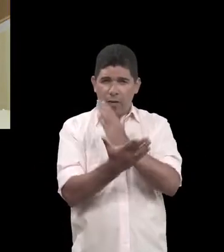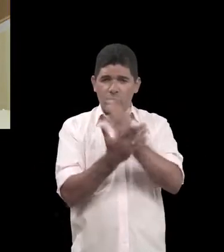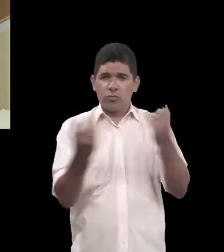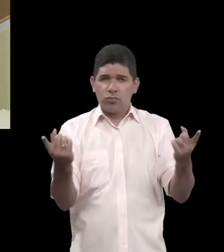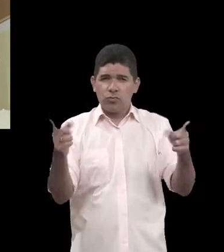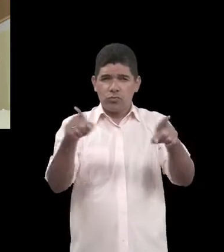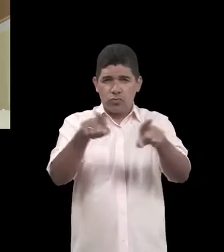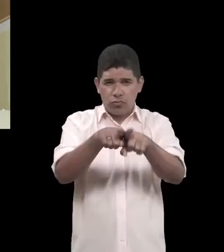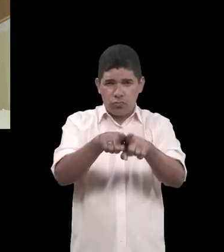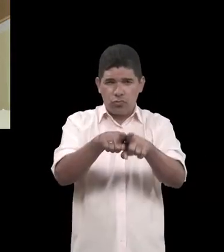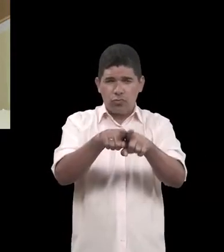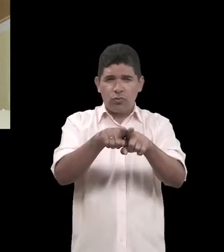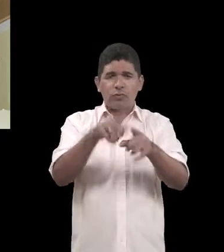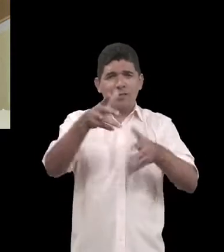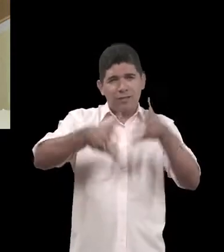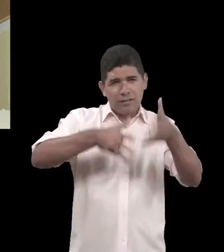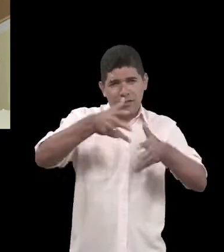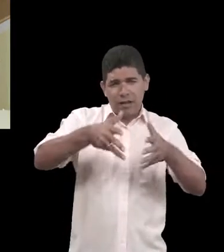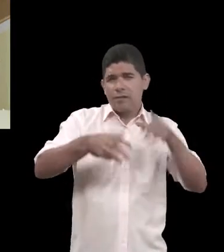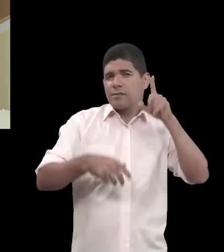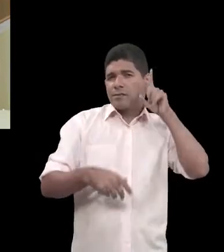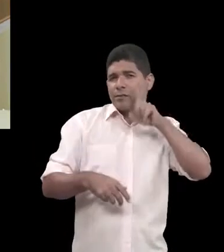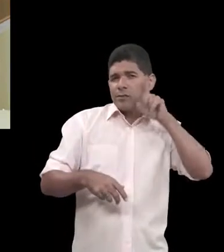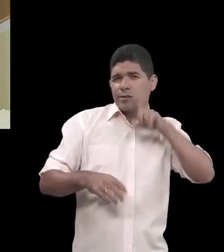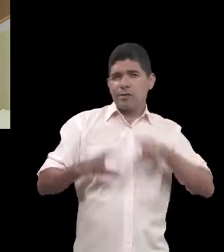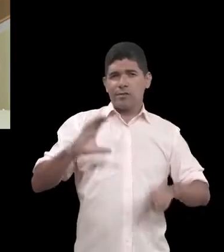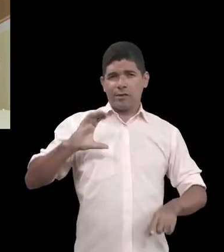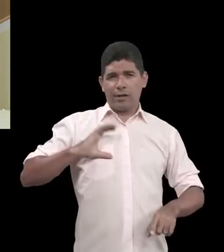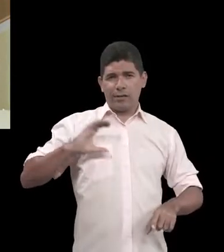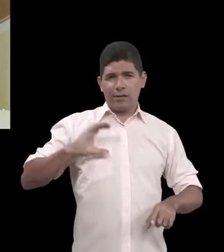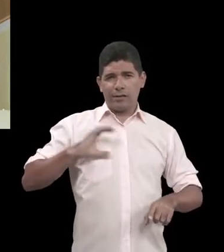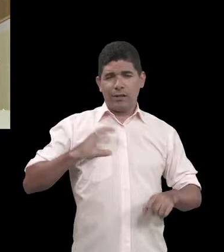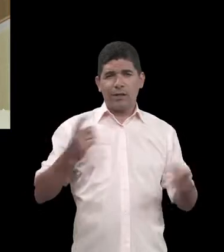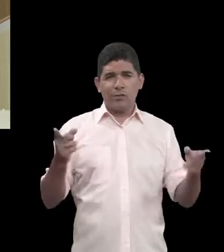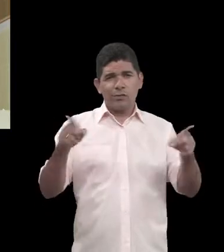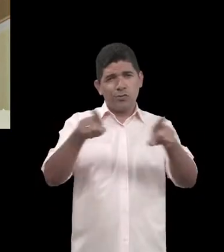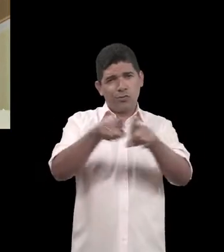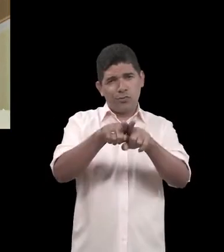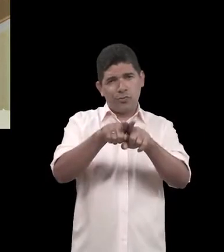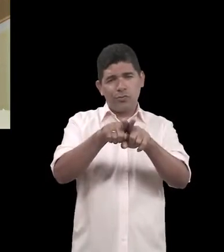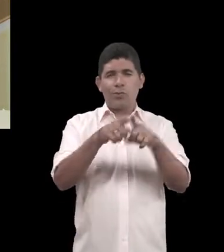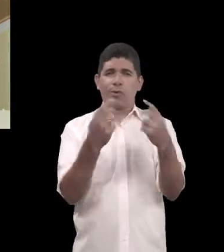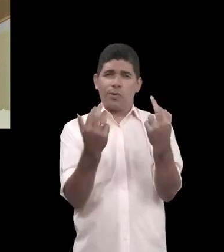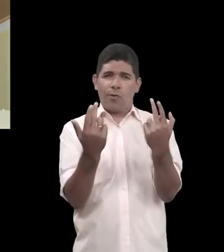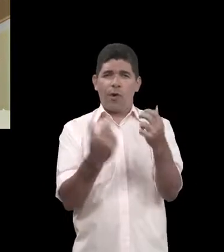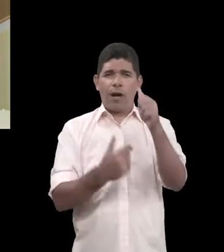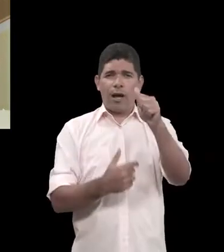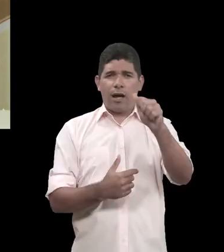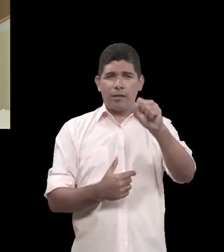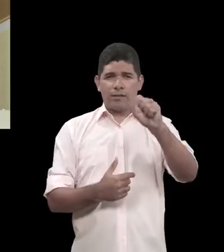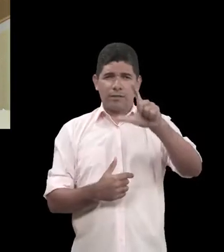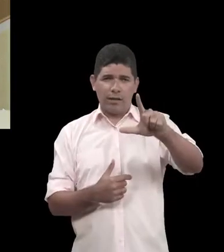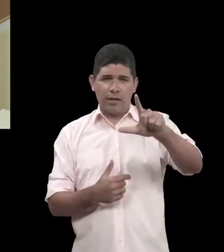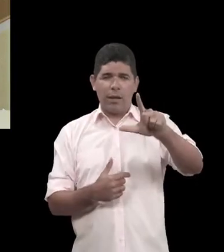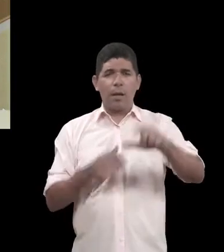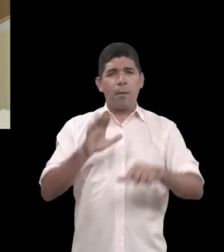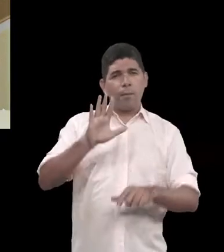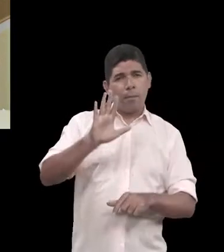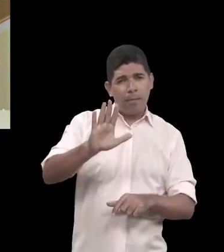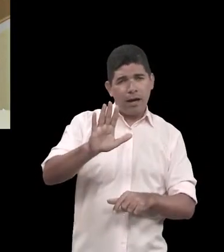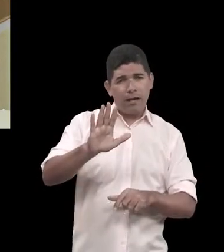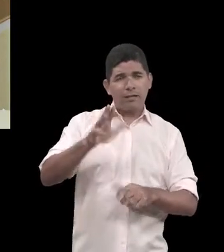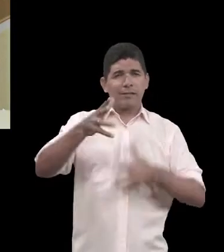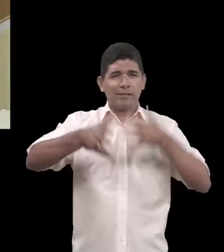Estados Unidos e Canadá. Ambos usam a língua de sinais americana, mas a língua de sinais apresenta